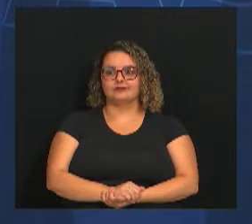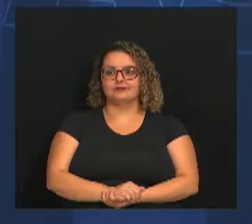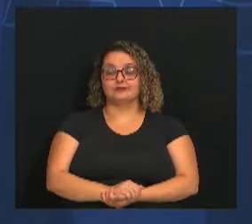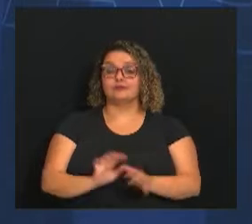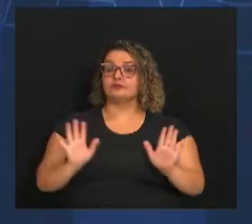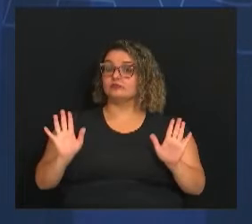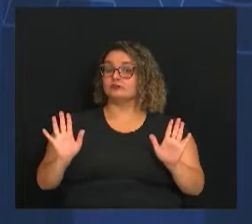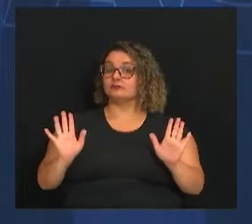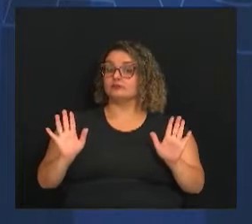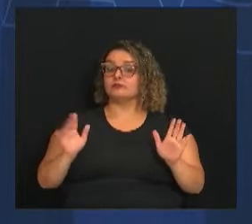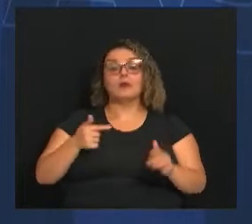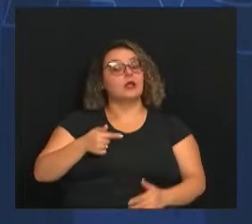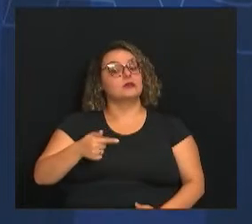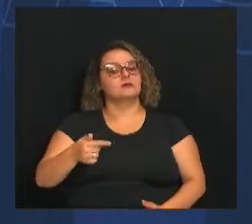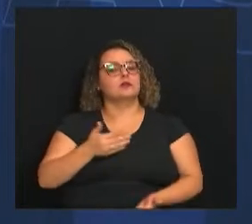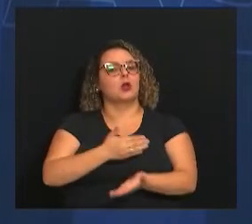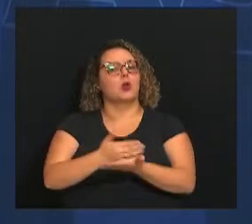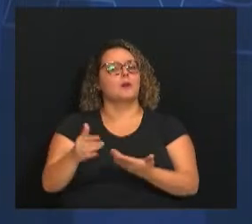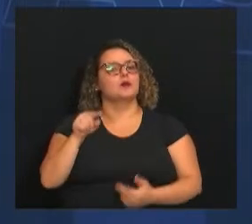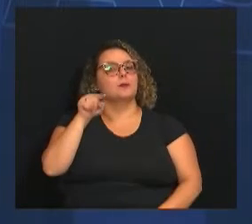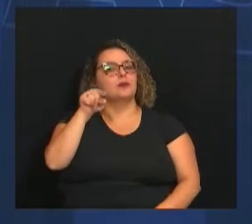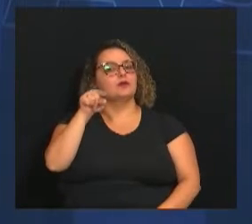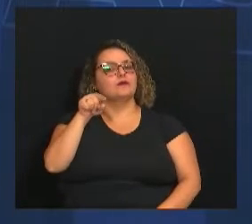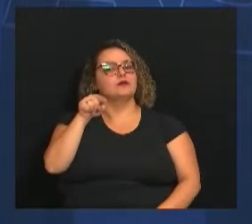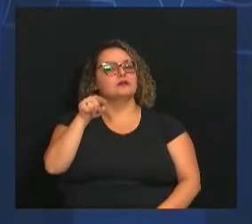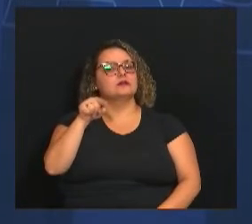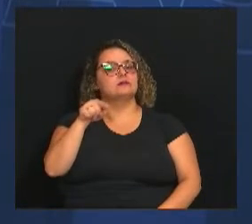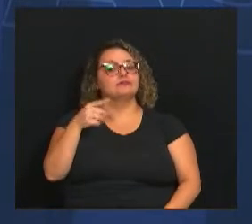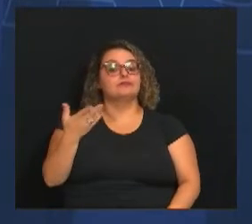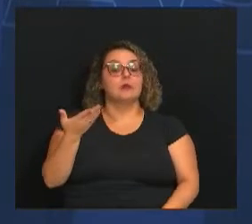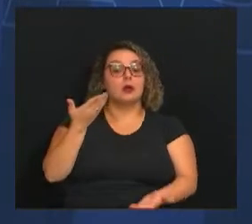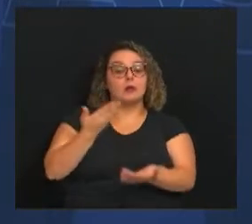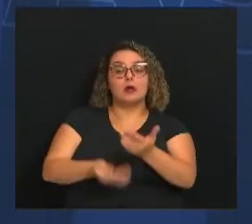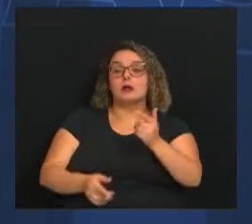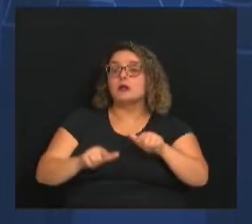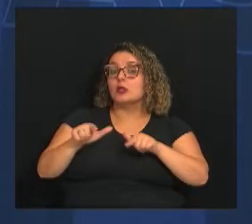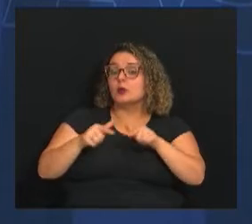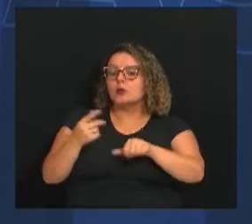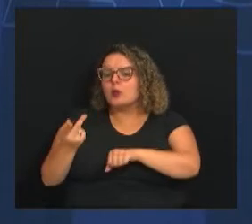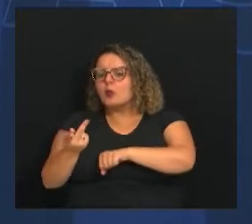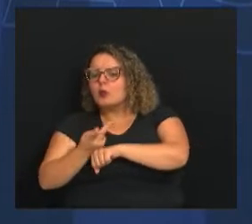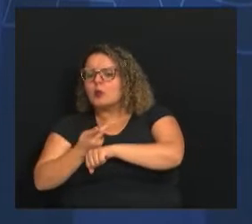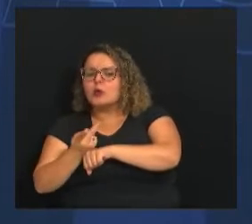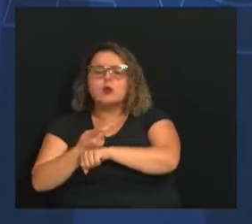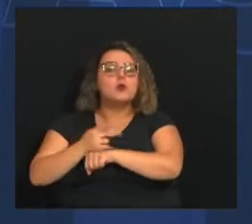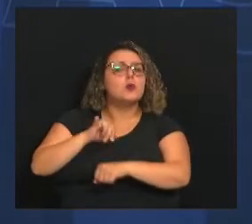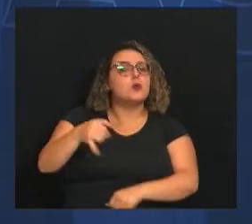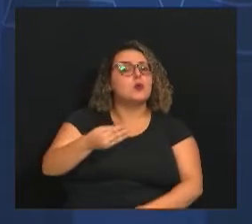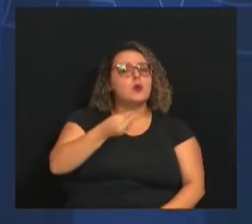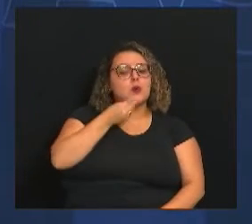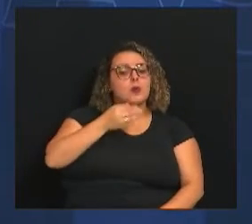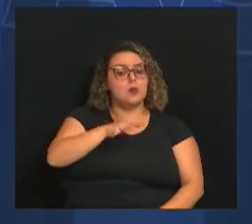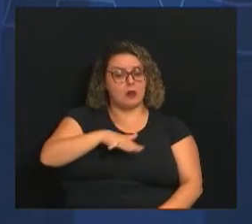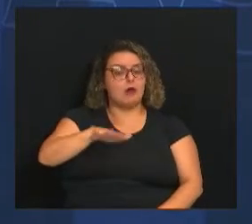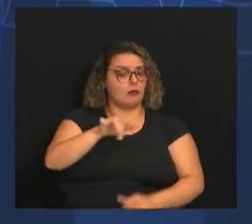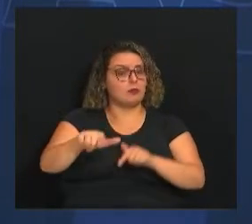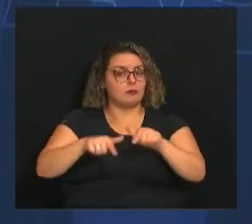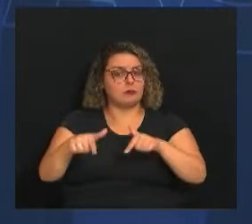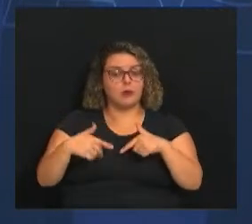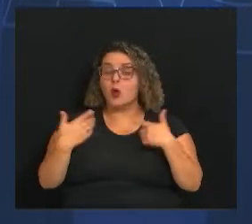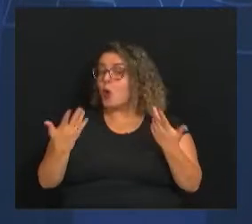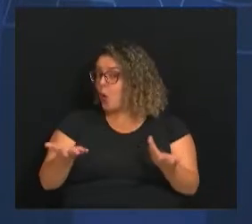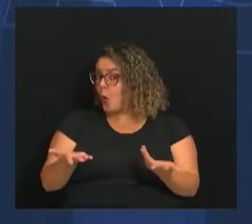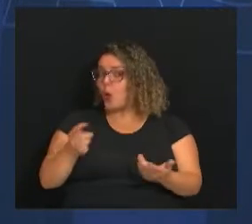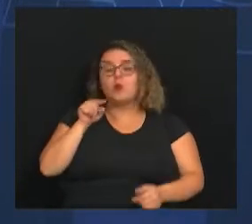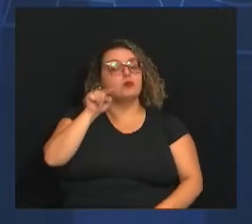Bom, semana começando e para você que está desempregado, à procura de uma oportunidade no mercado de trabalho ou